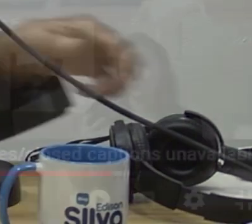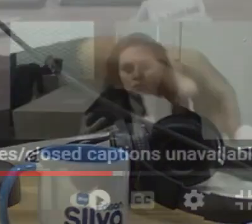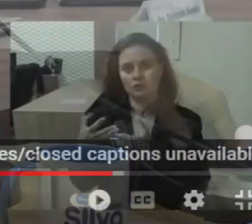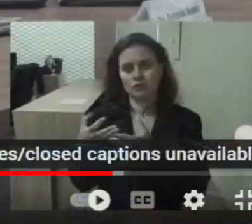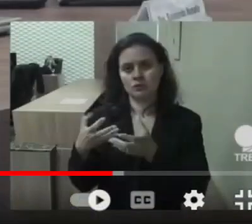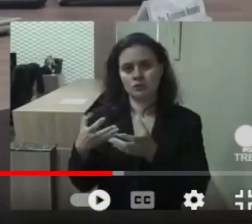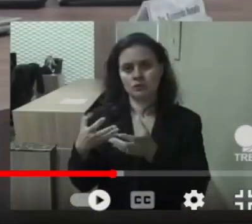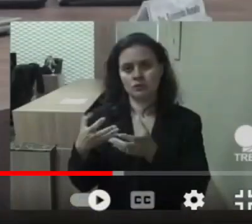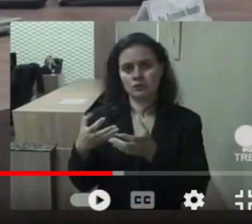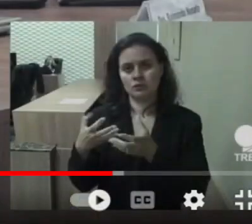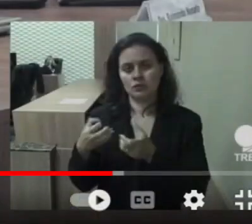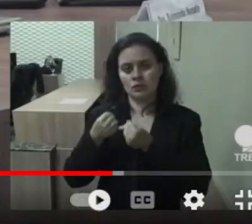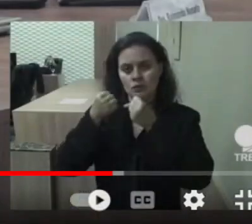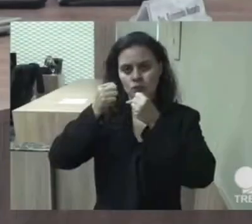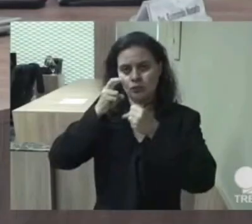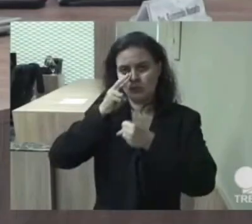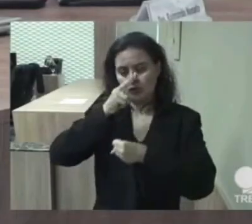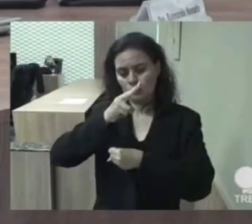ouvi-lo.